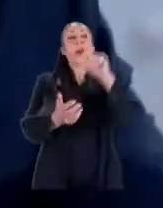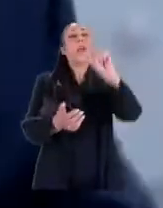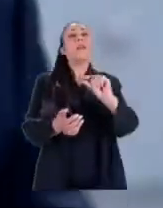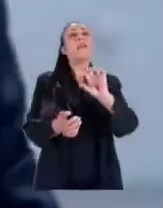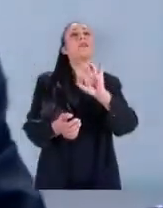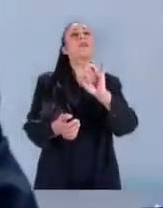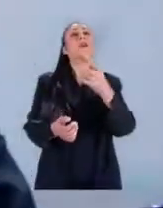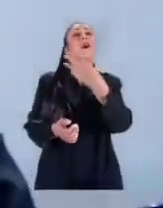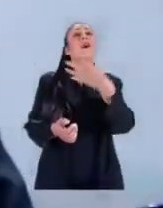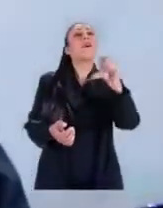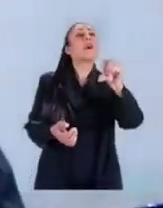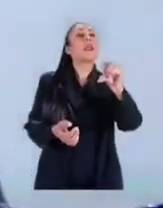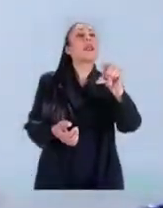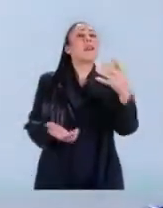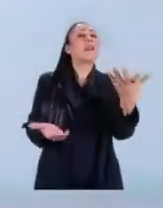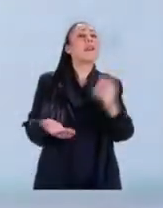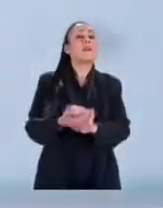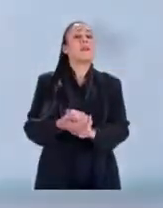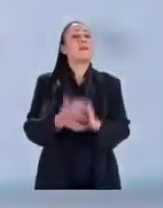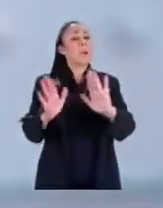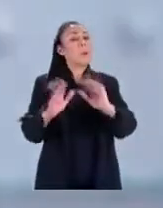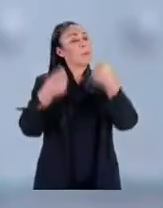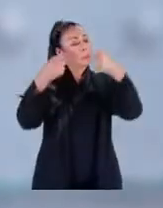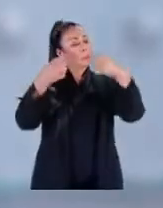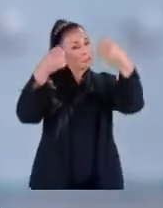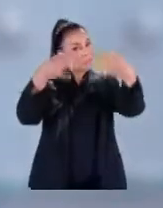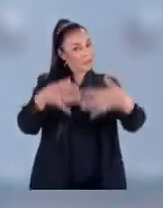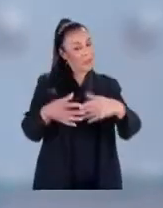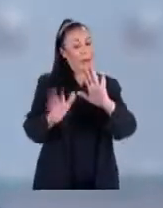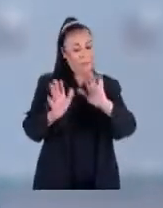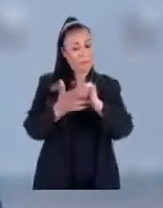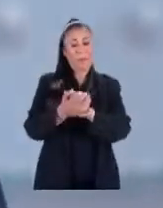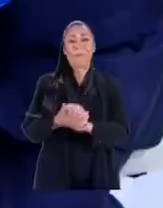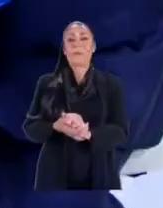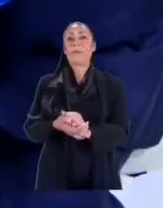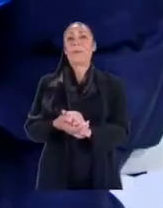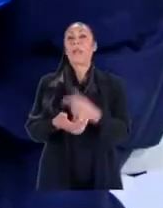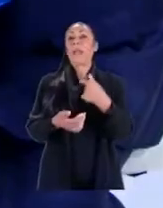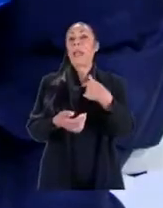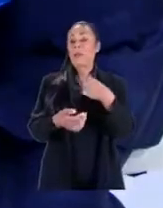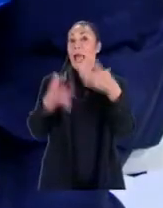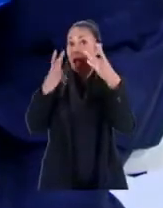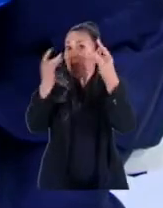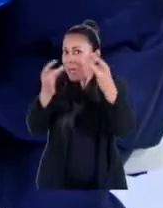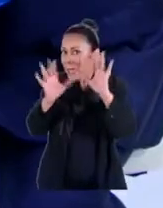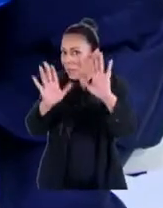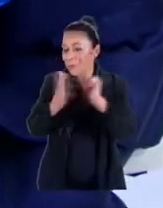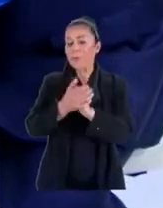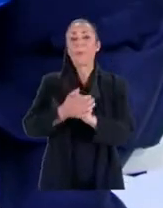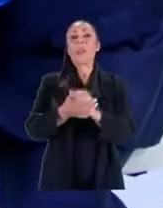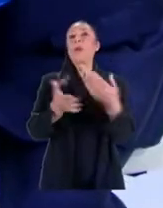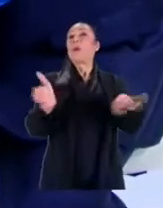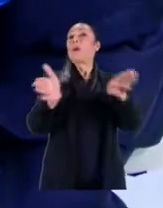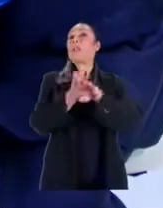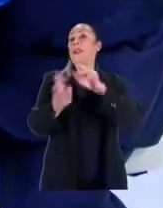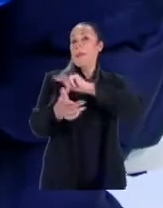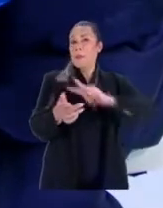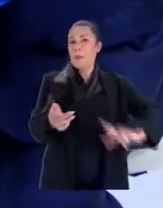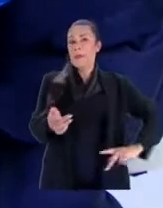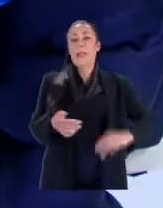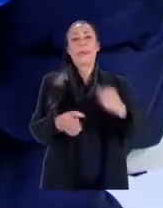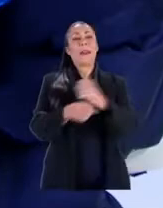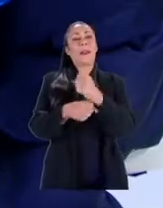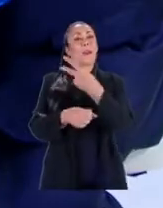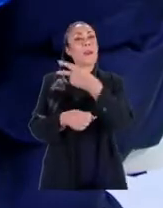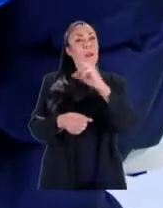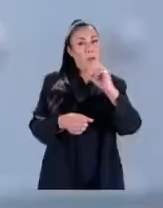para 49%. Então, deixa eu lhe falar uma coisa, ô Ardinho. Presta atenção numa coisa. Quando eu cheguei na presidência em 2003,